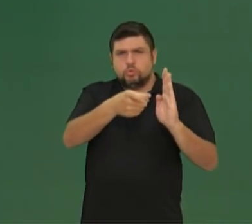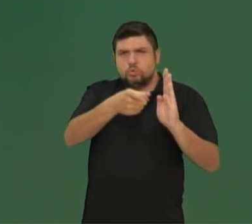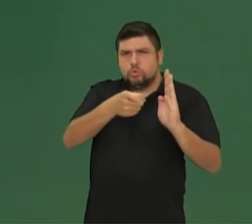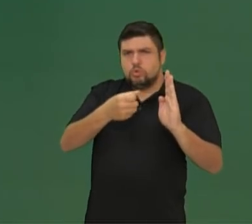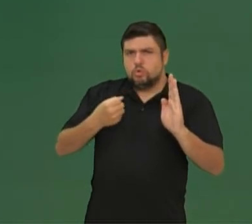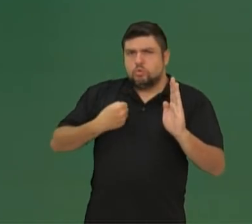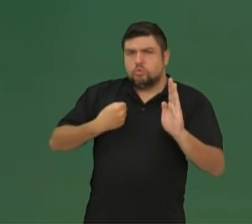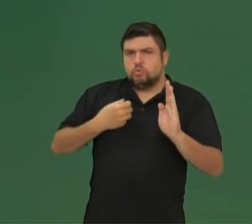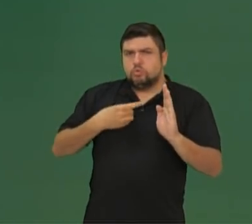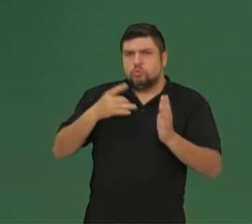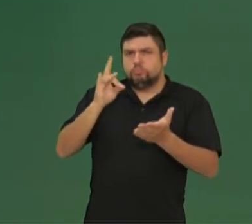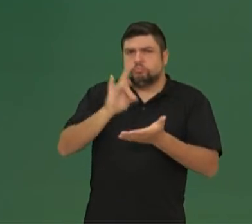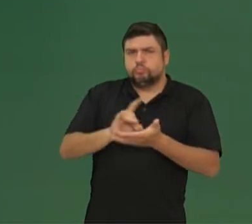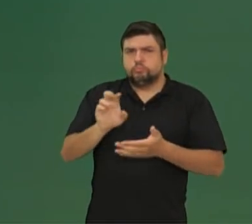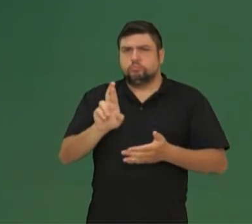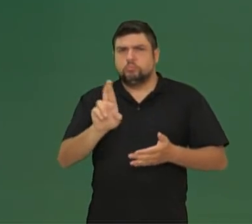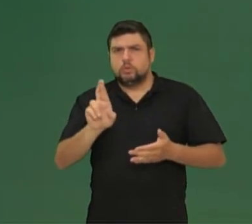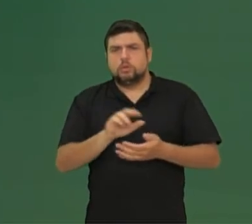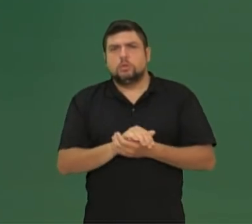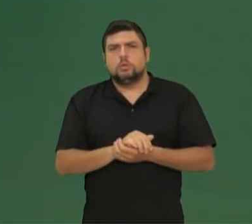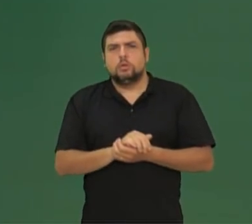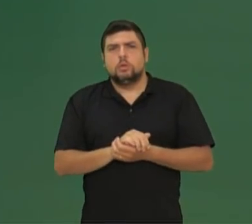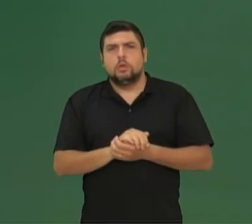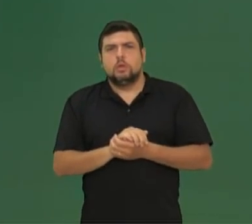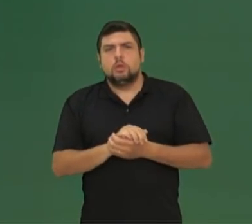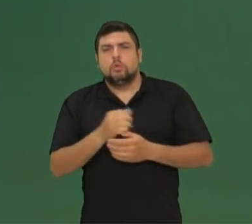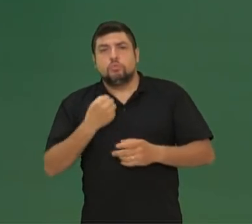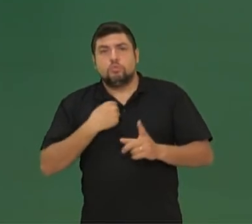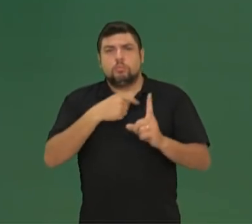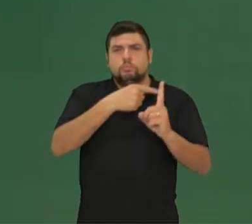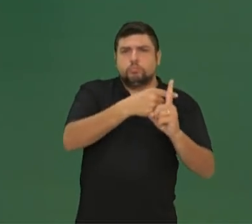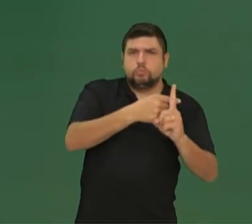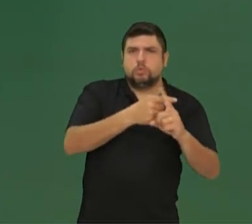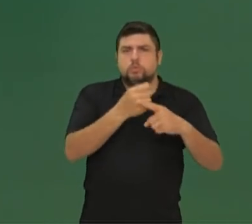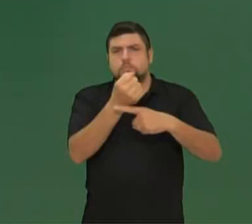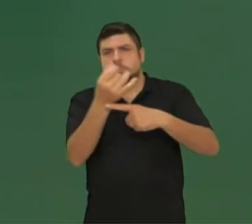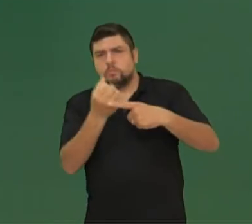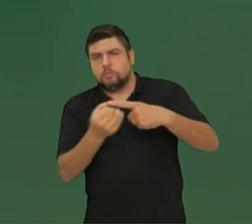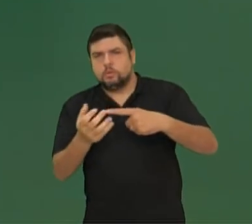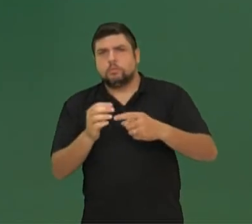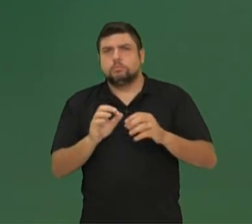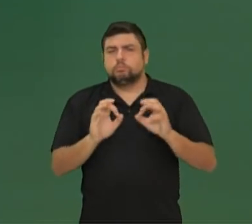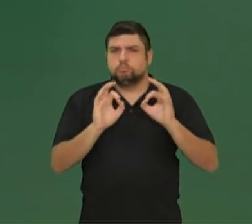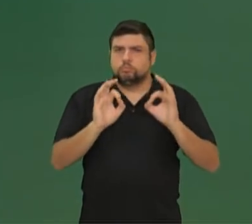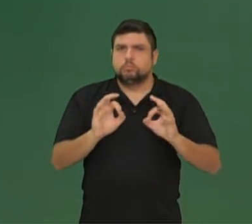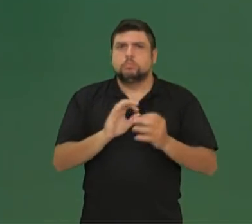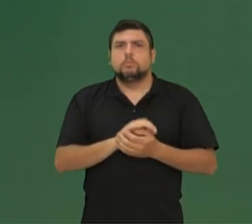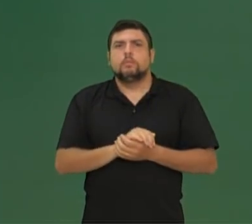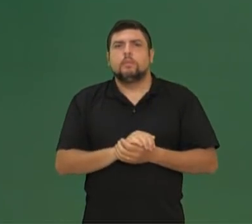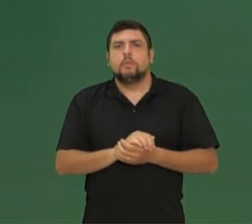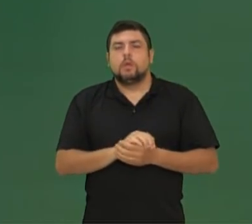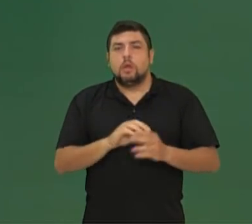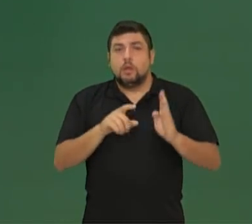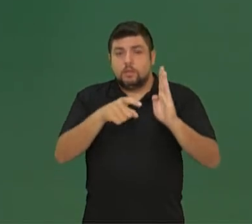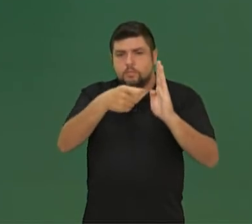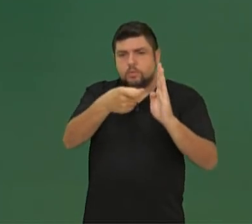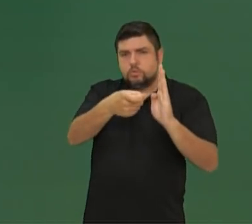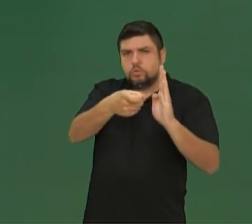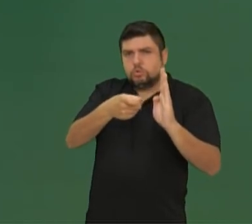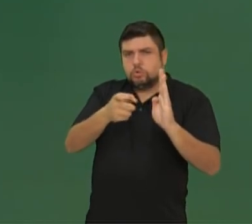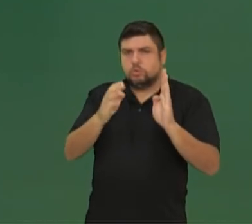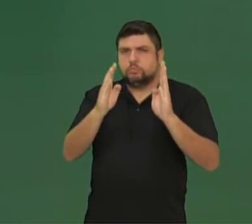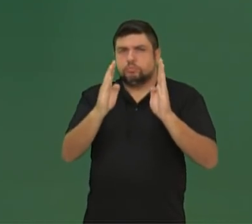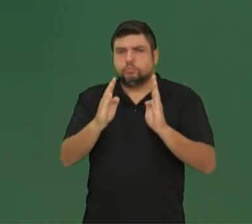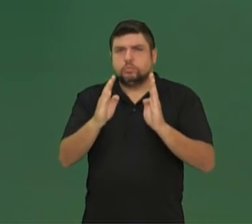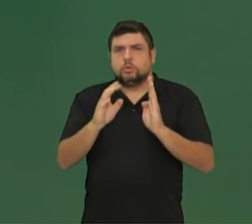ou positivo, ou negativo, ou frações, lembram disso? Número decimais. E que esse x, né, possui um